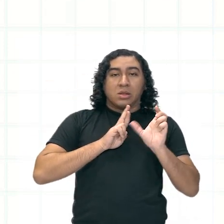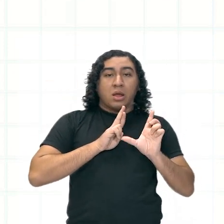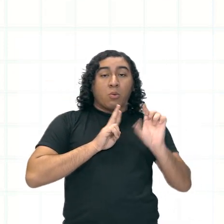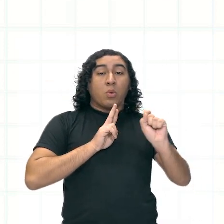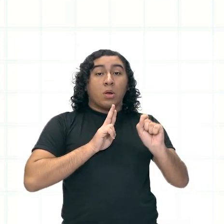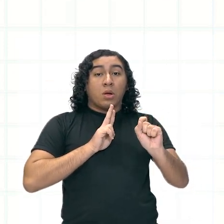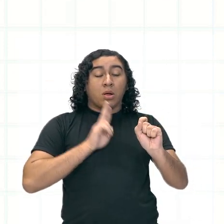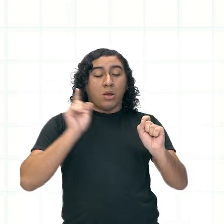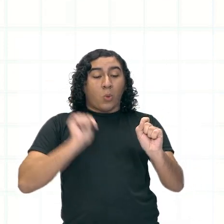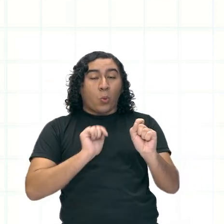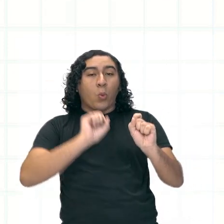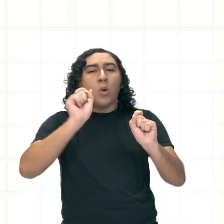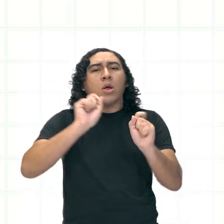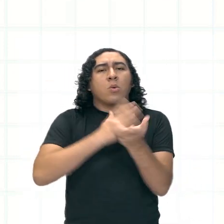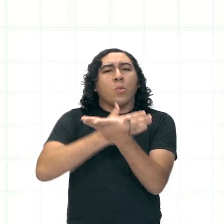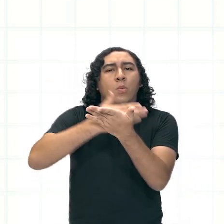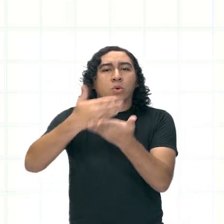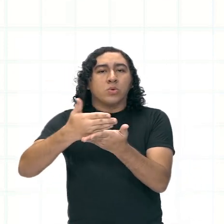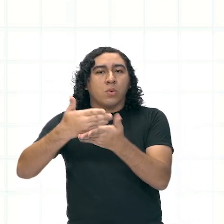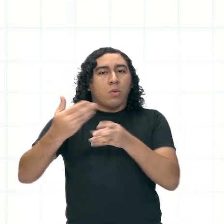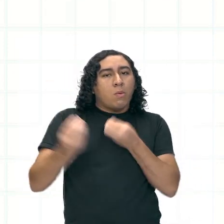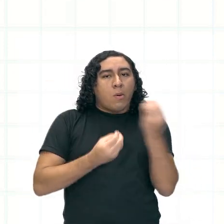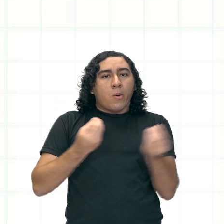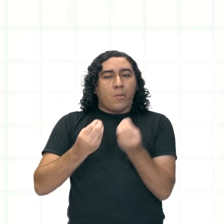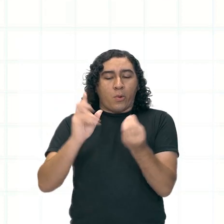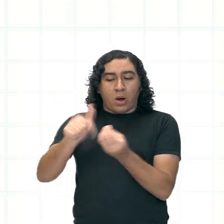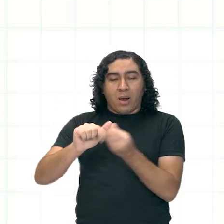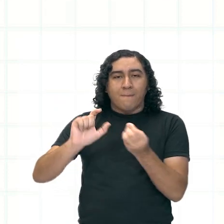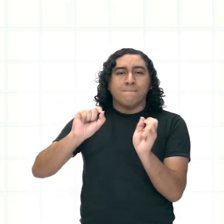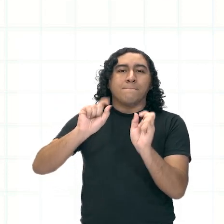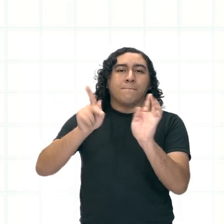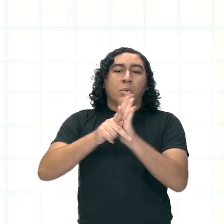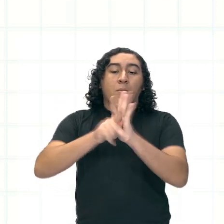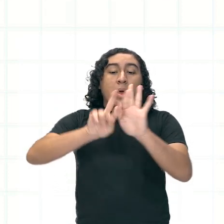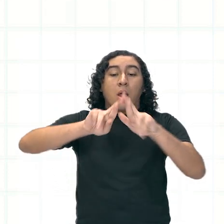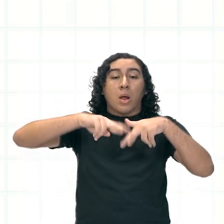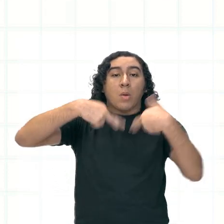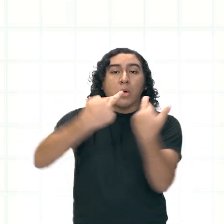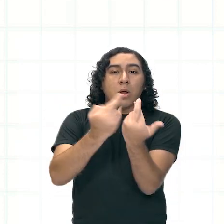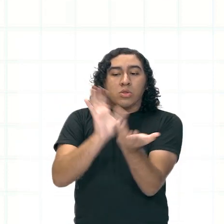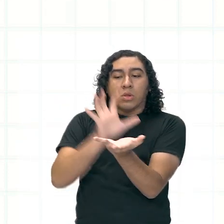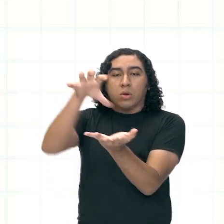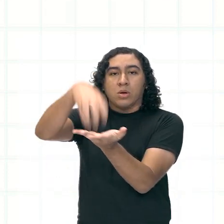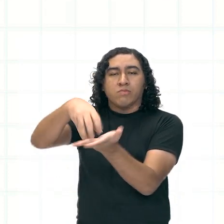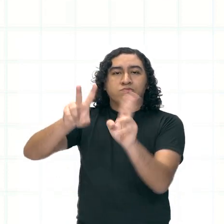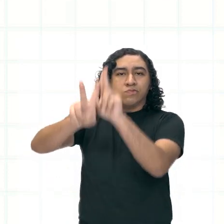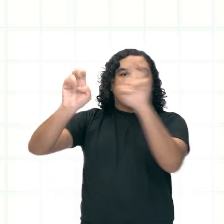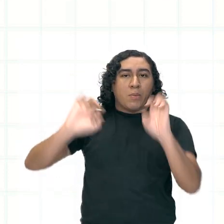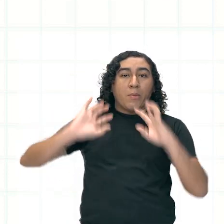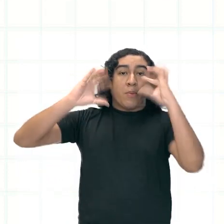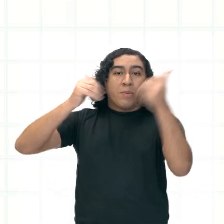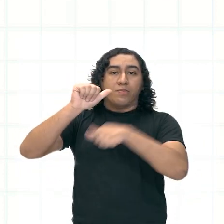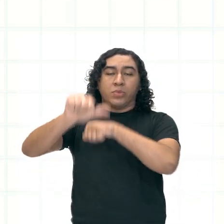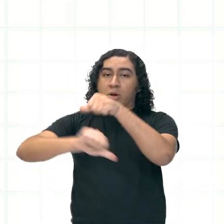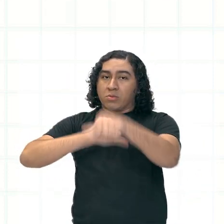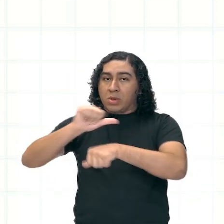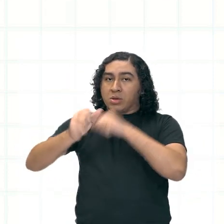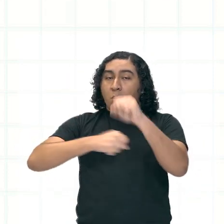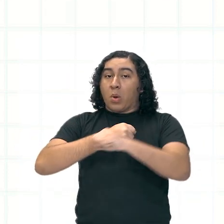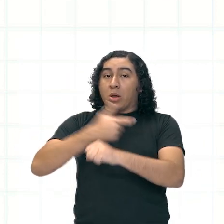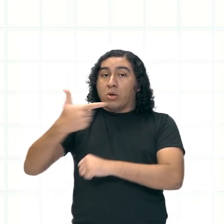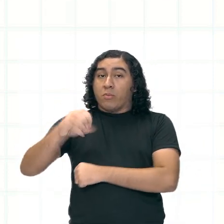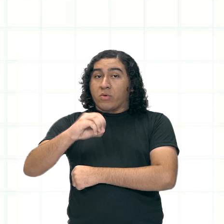indicar que o que teve início, o que começou foi a Conferência das Nações Unidas sobre Mudanças Climáticas